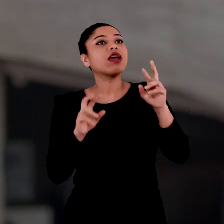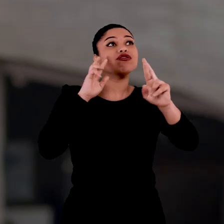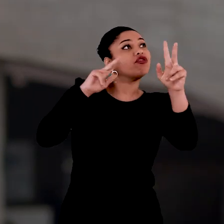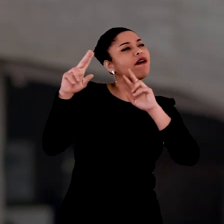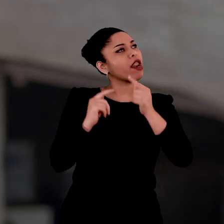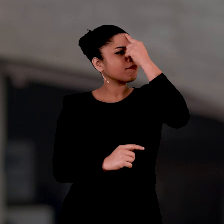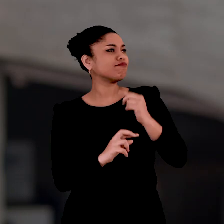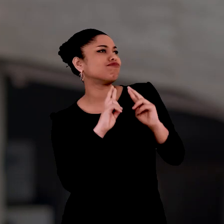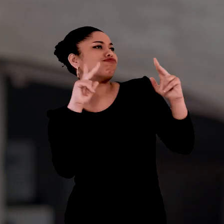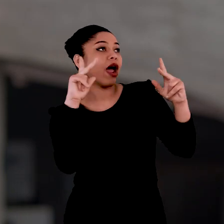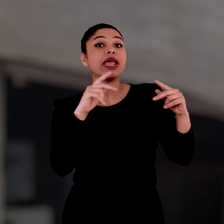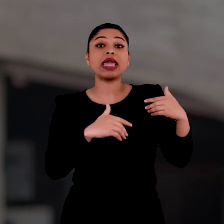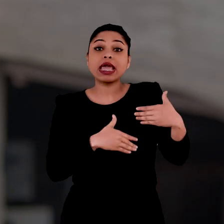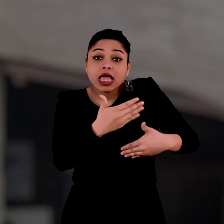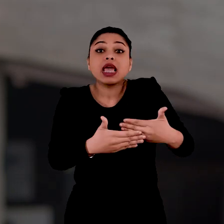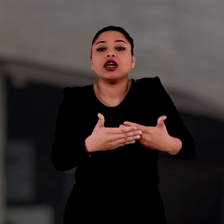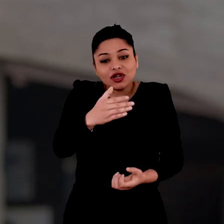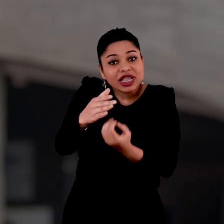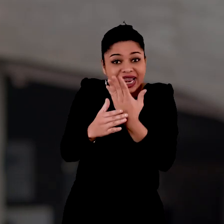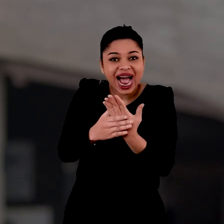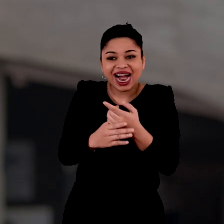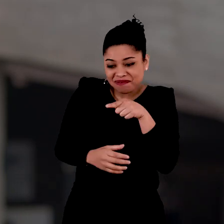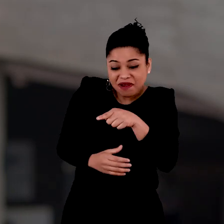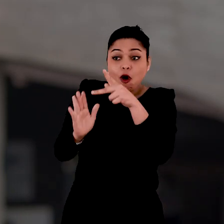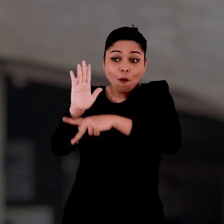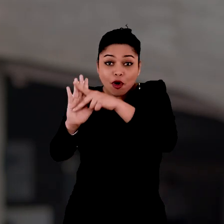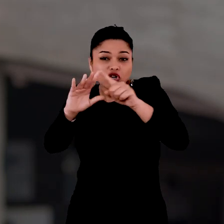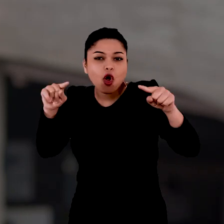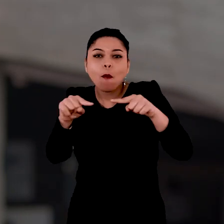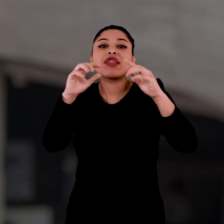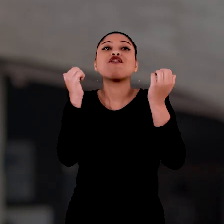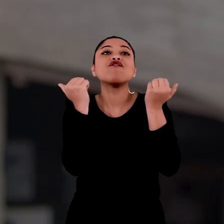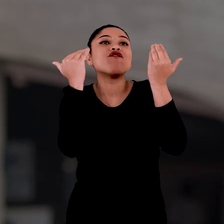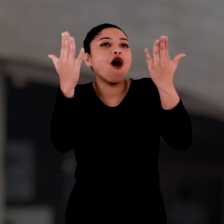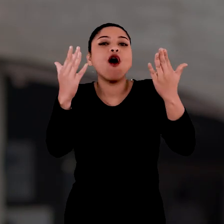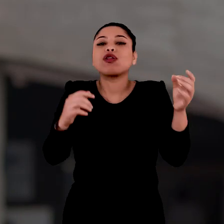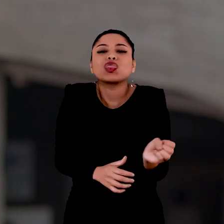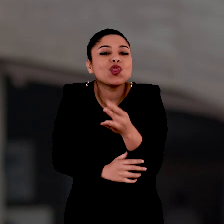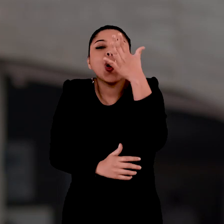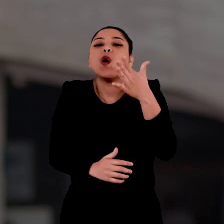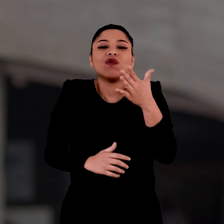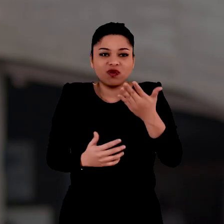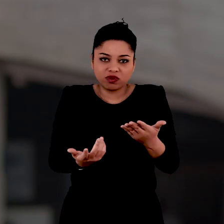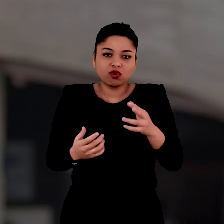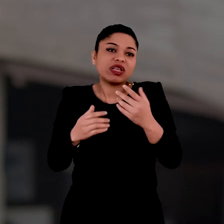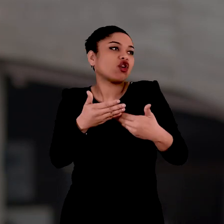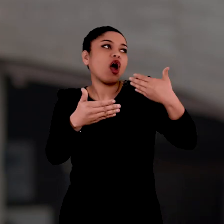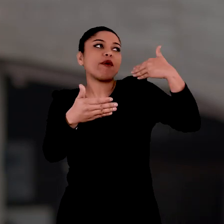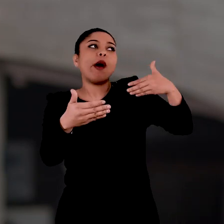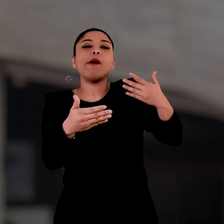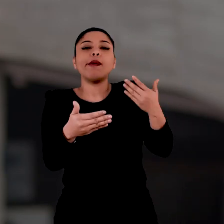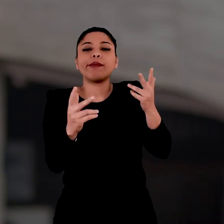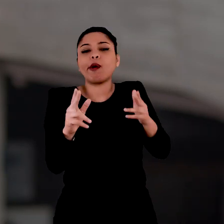bases. Então, o briefing era: esse edifício deveria atender a um morador que a prioridade era morar perto do